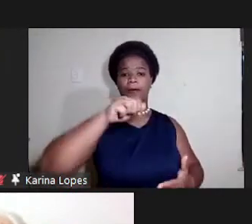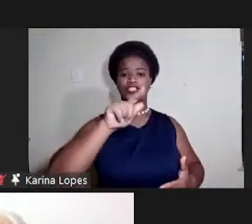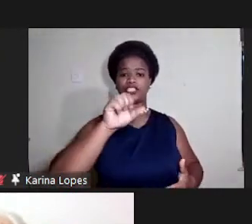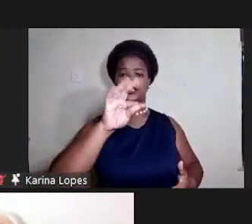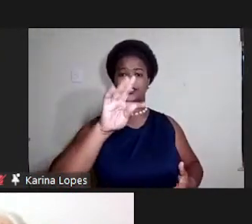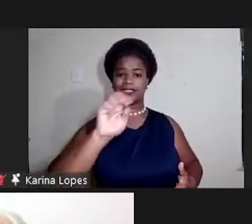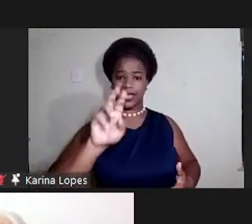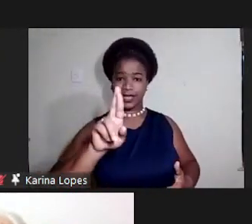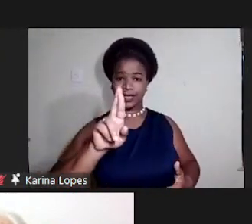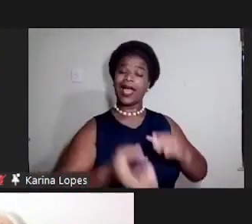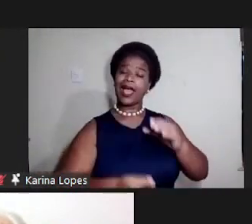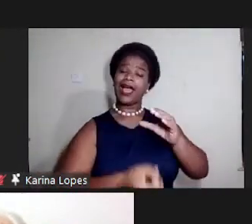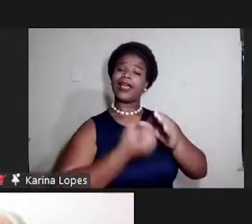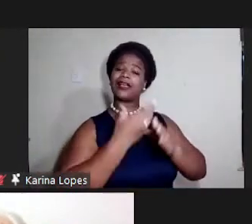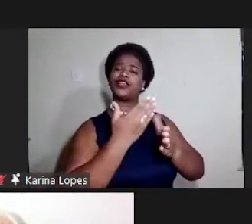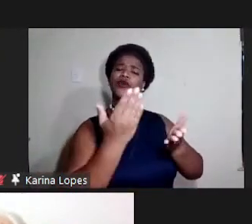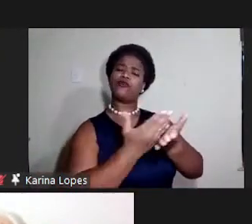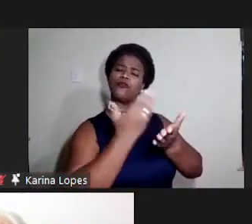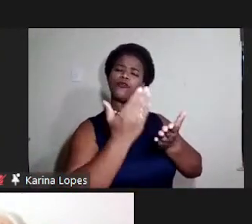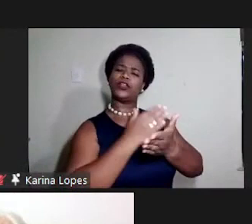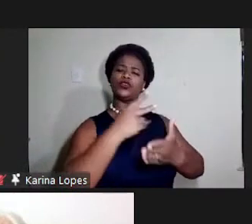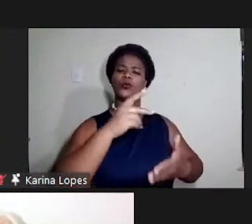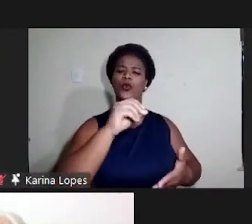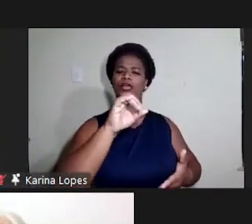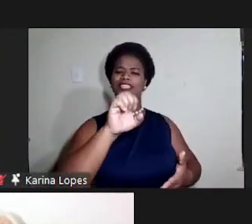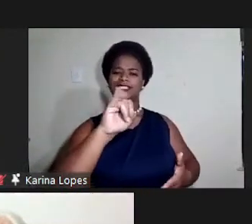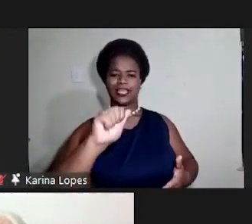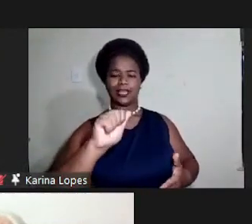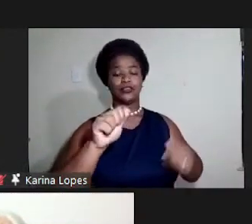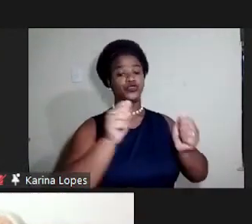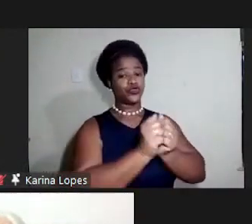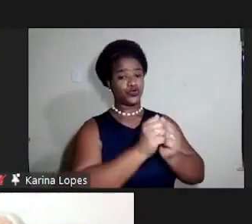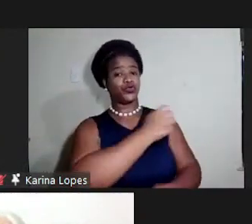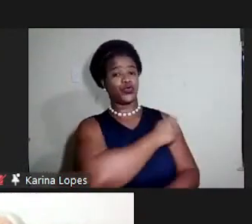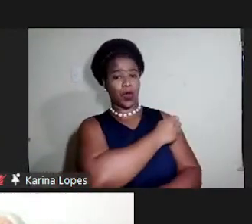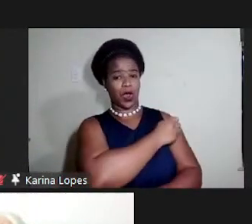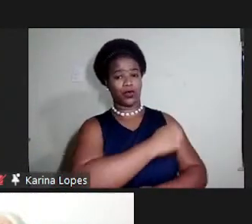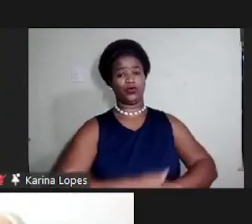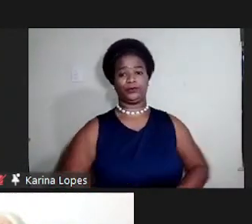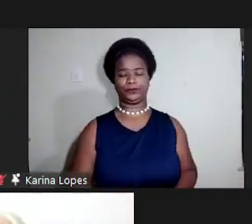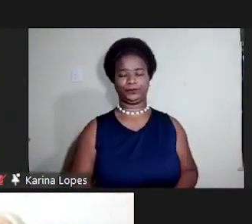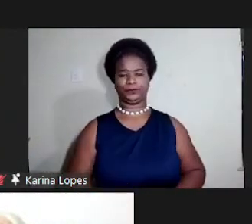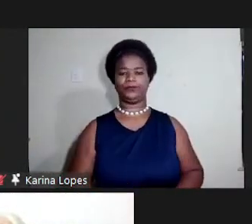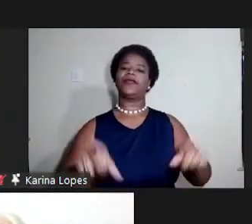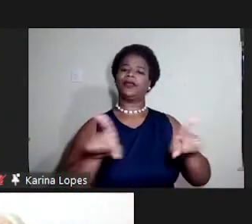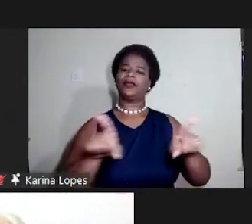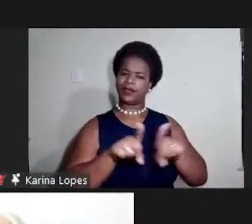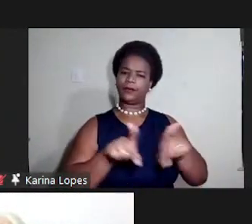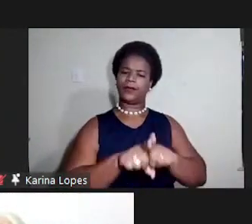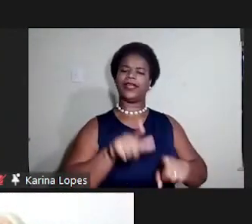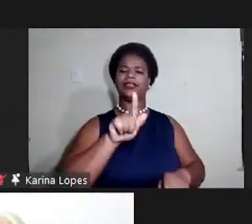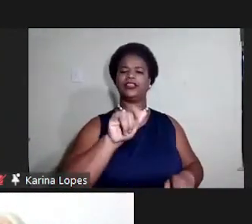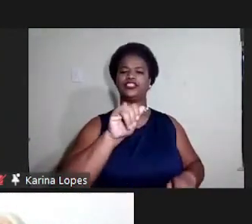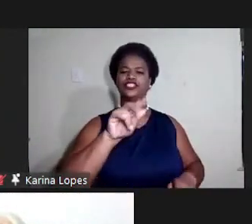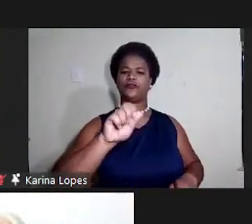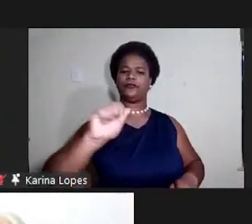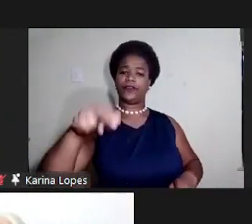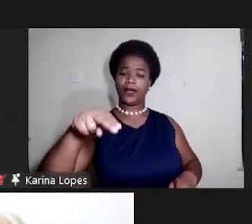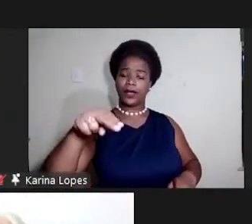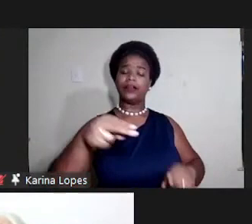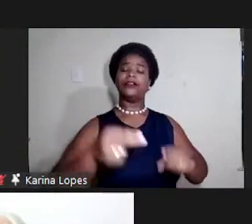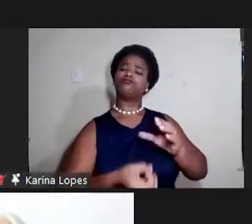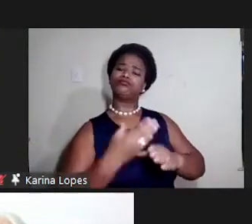folheto Poesia com seus alunos. Além disso, Gilvan se tornou professor universitário na